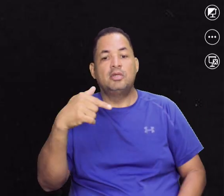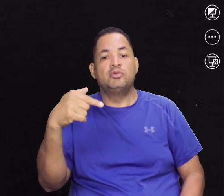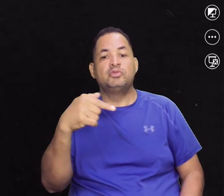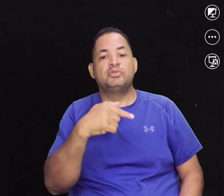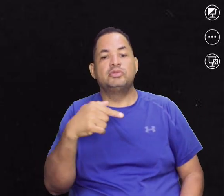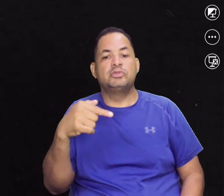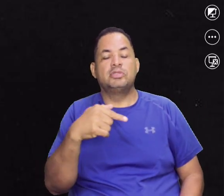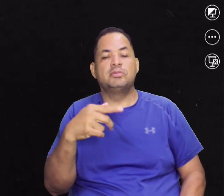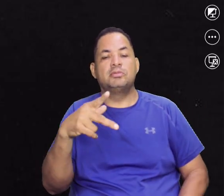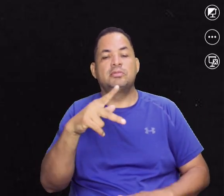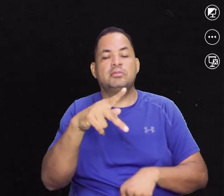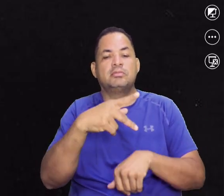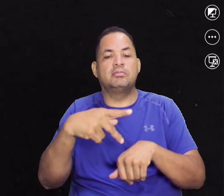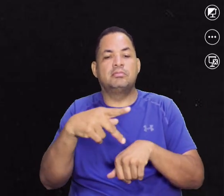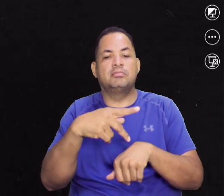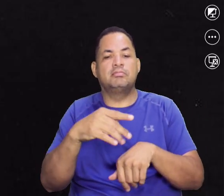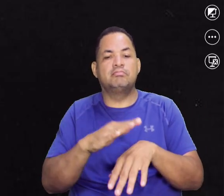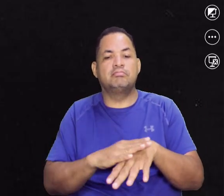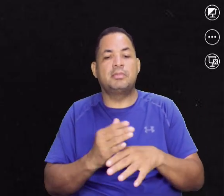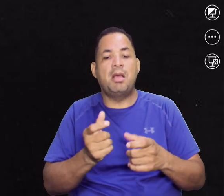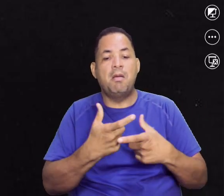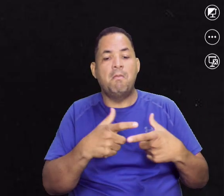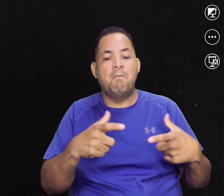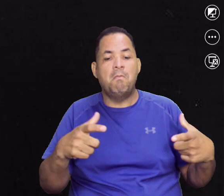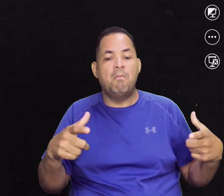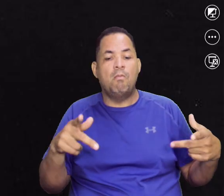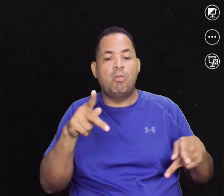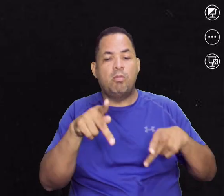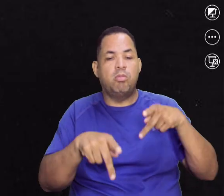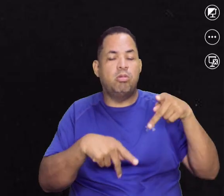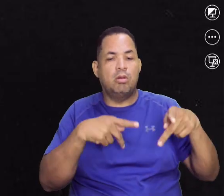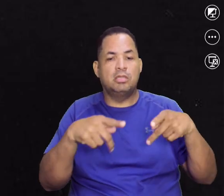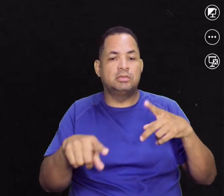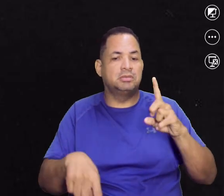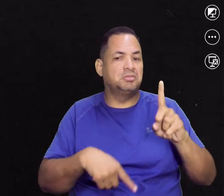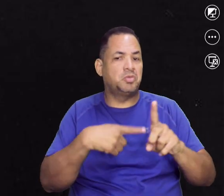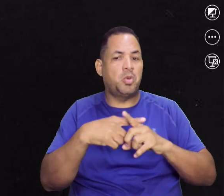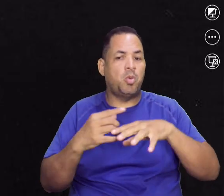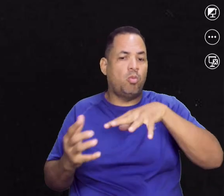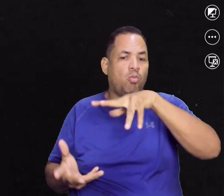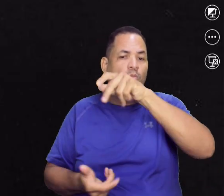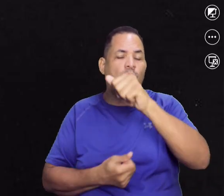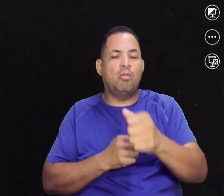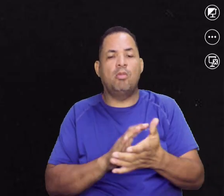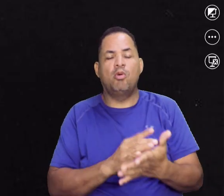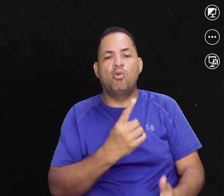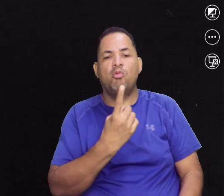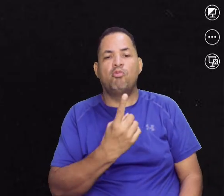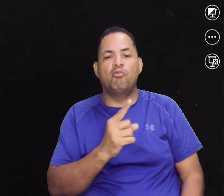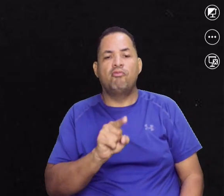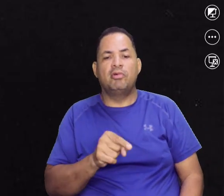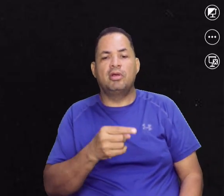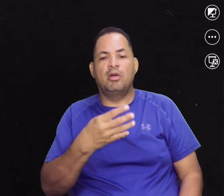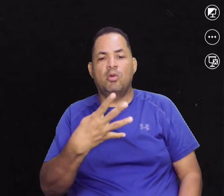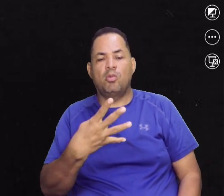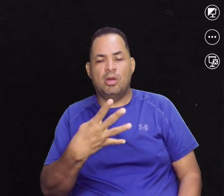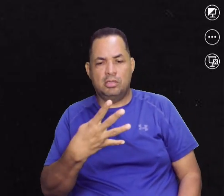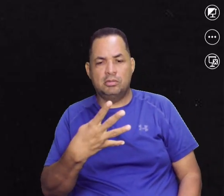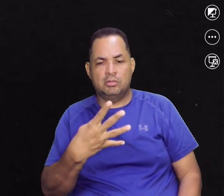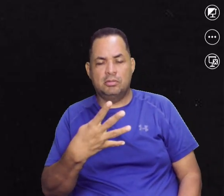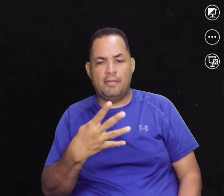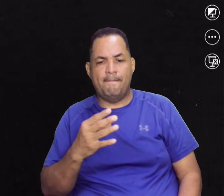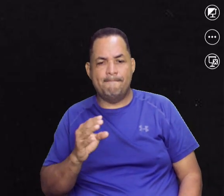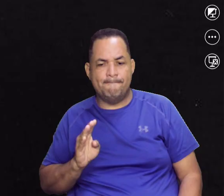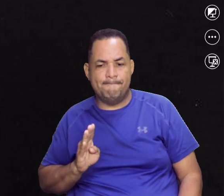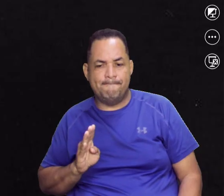país e é o mais populoso do mundo. A Índia tem 1,4 bilhões